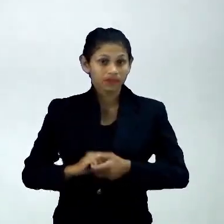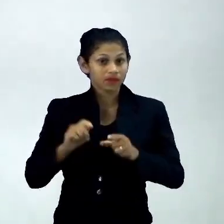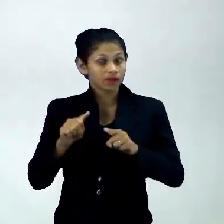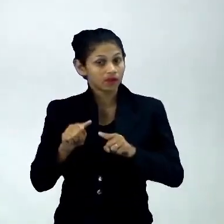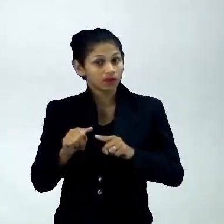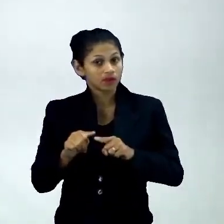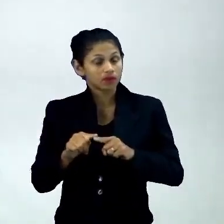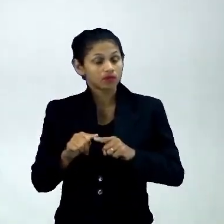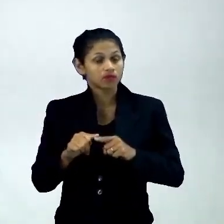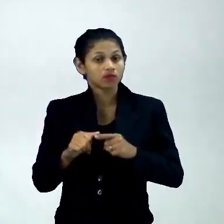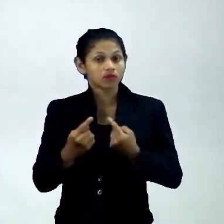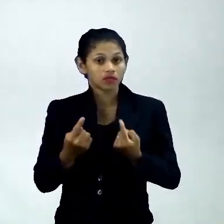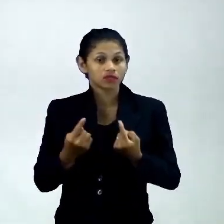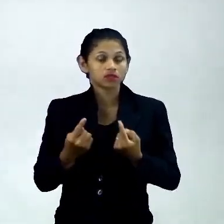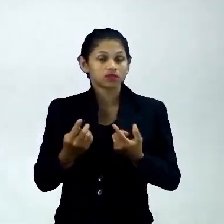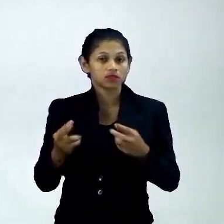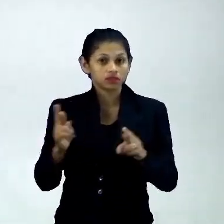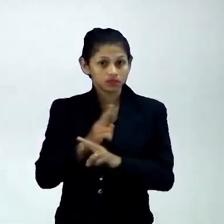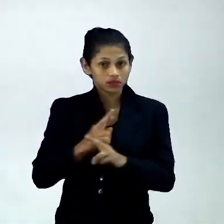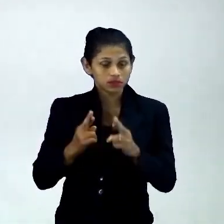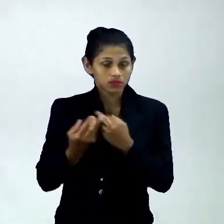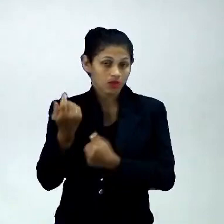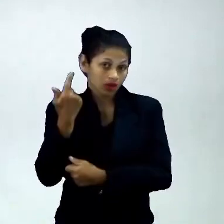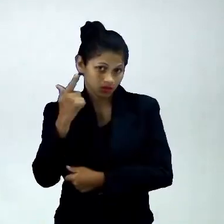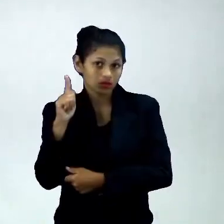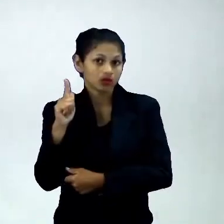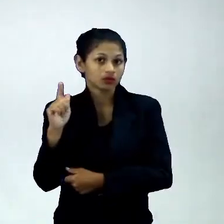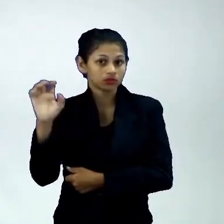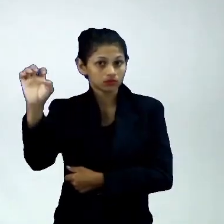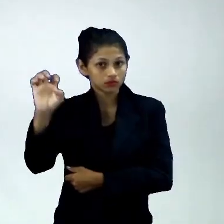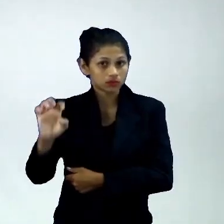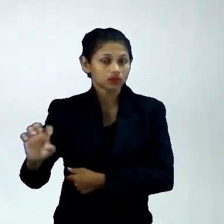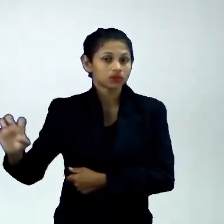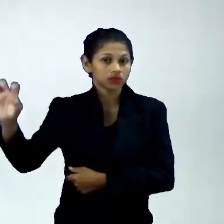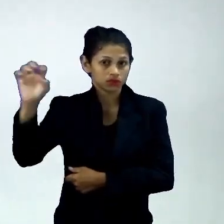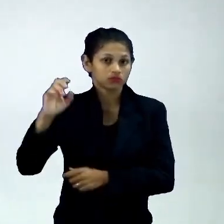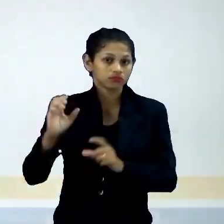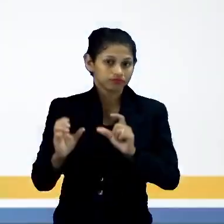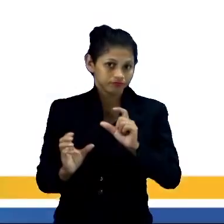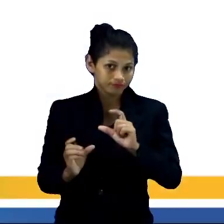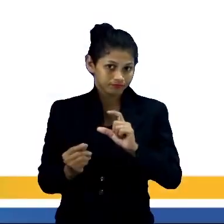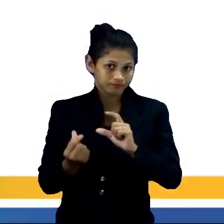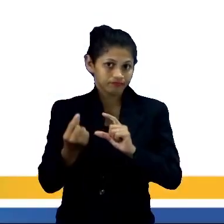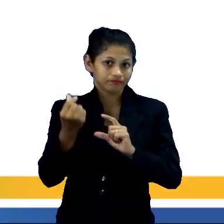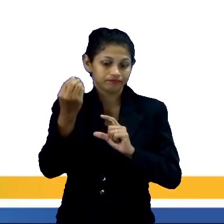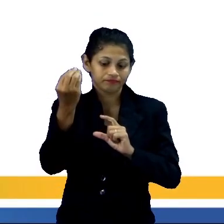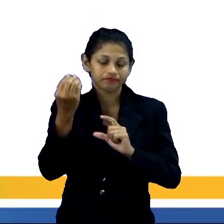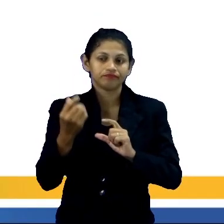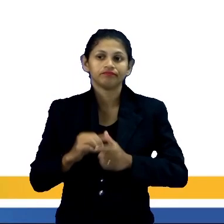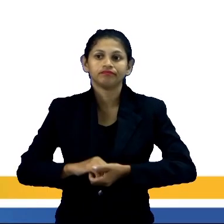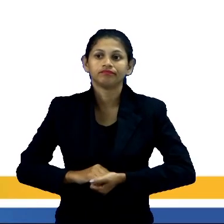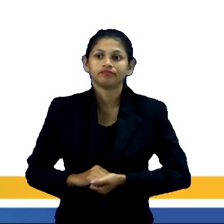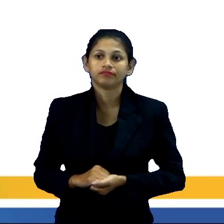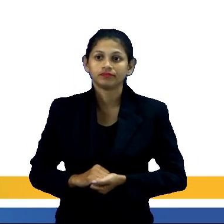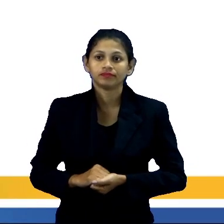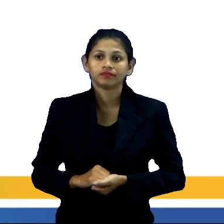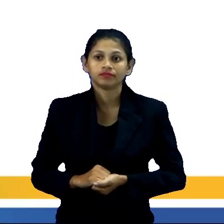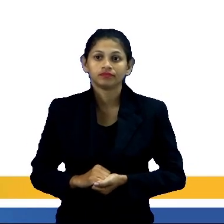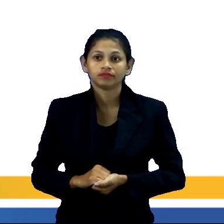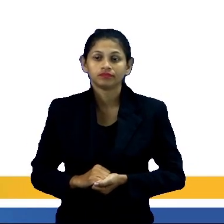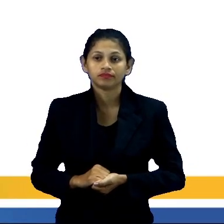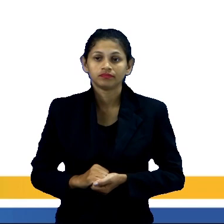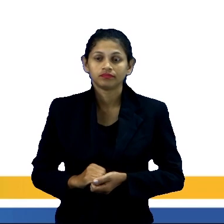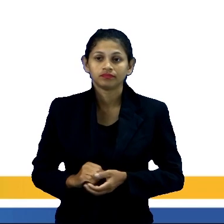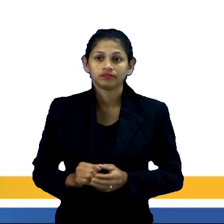em comparação aí aos outros países aí, capitalistas centrais. A